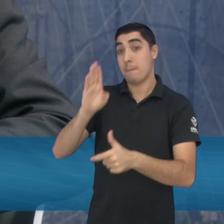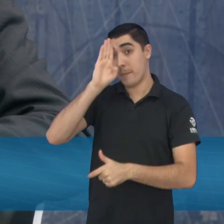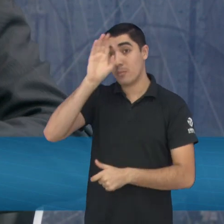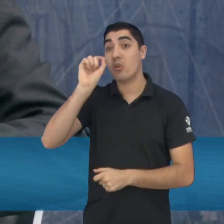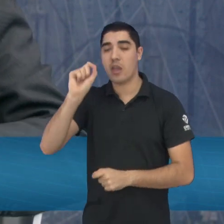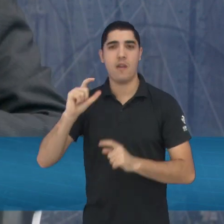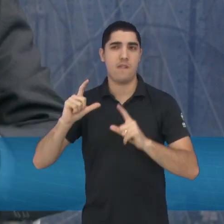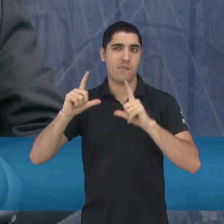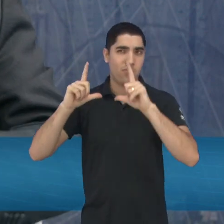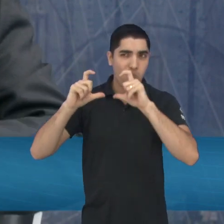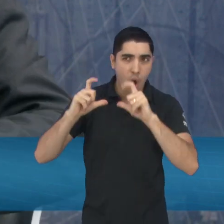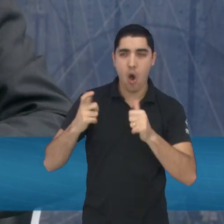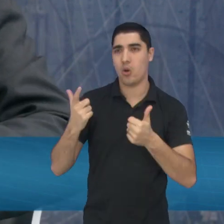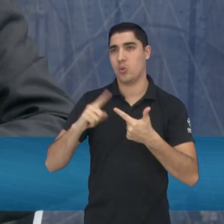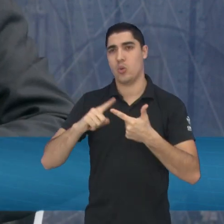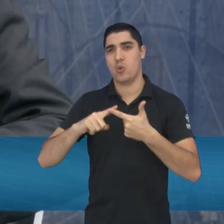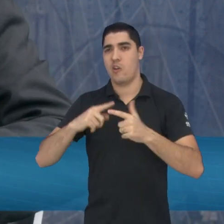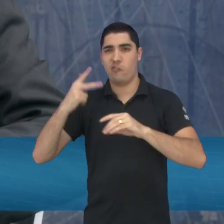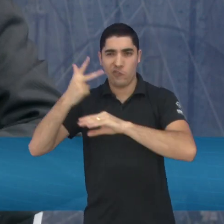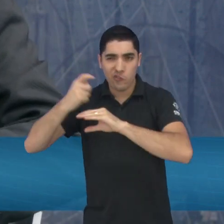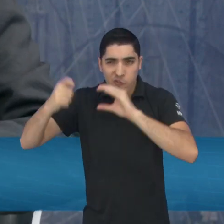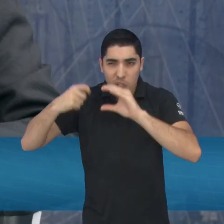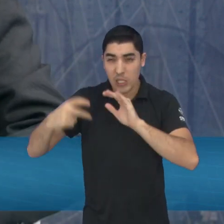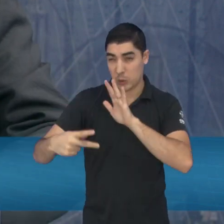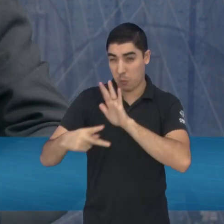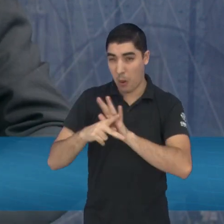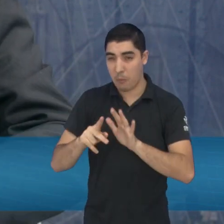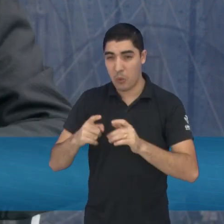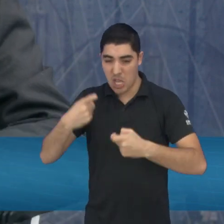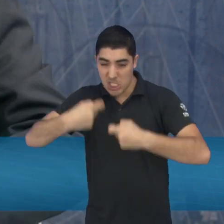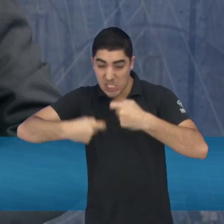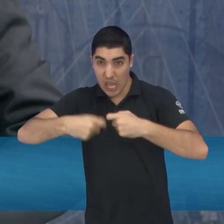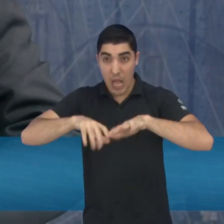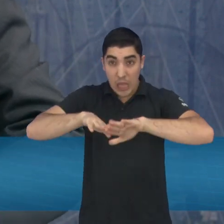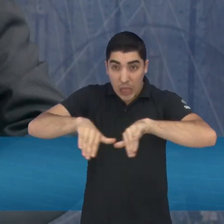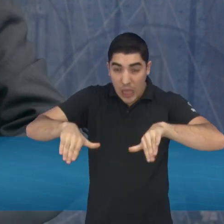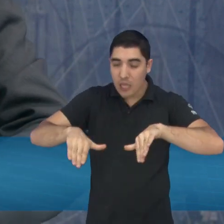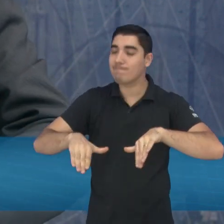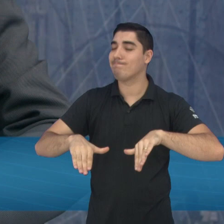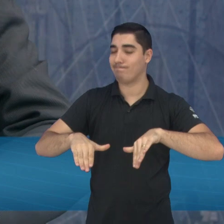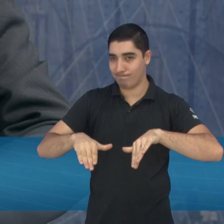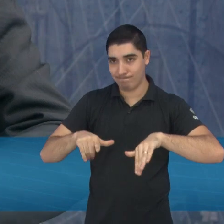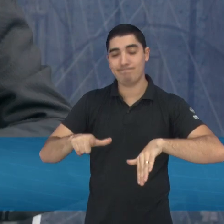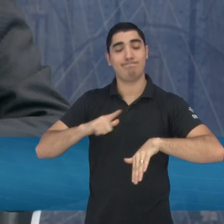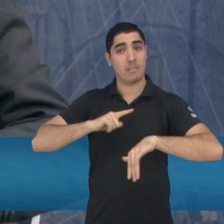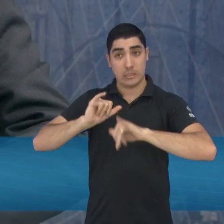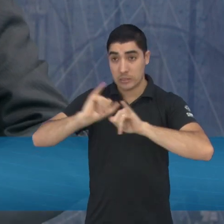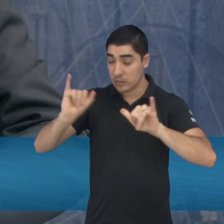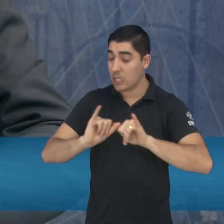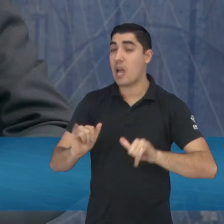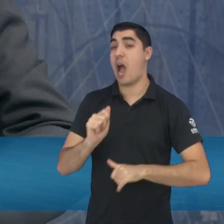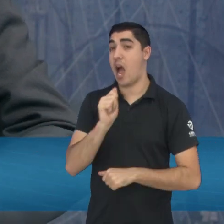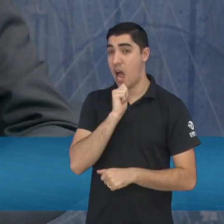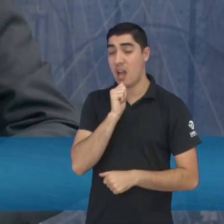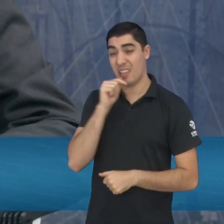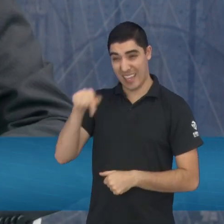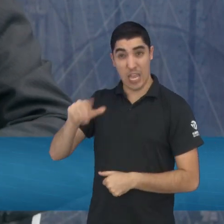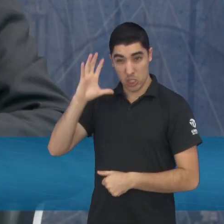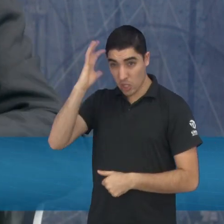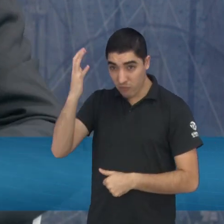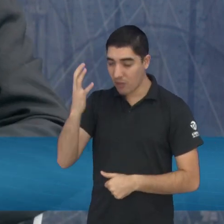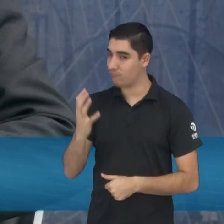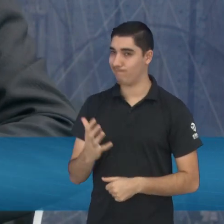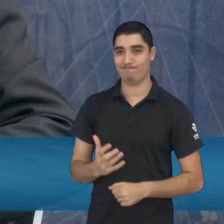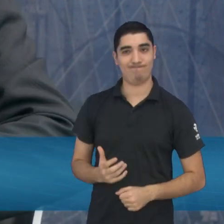material que alimenta a pedofilia, isso está longe de ser resolvido, está longe de ser reprimido. Então,